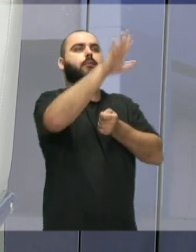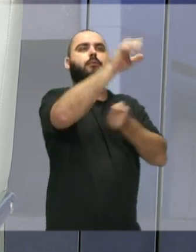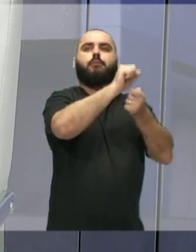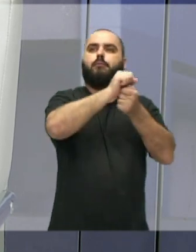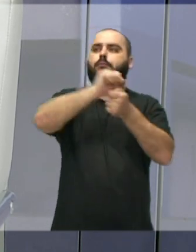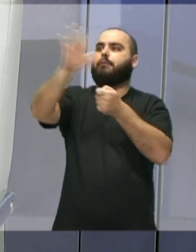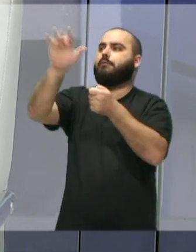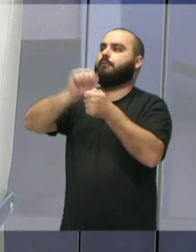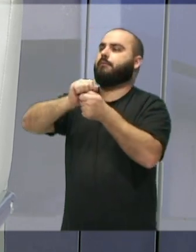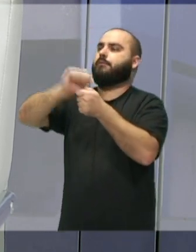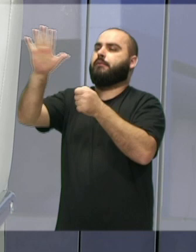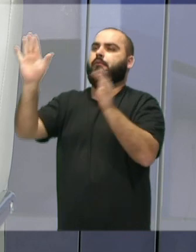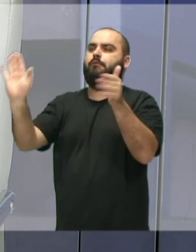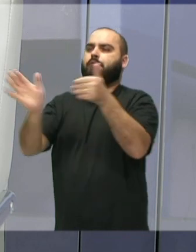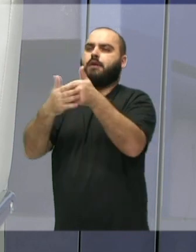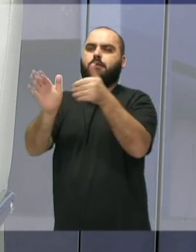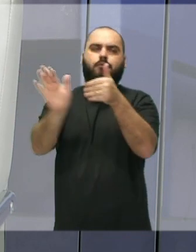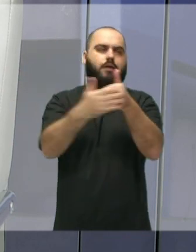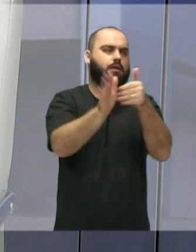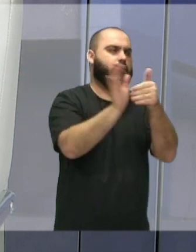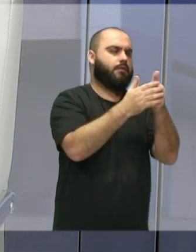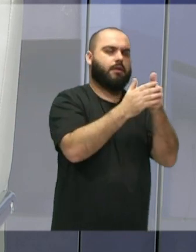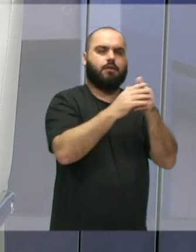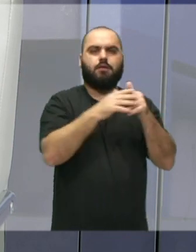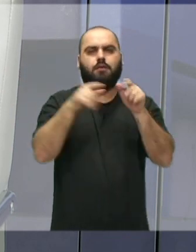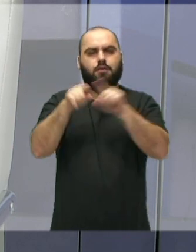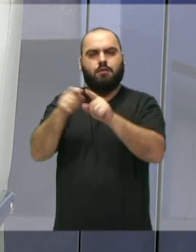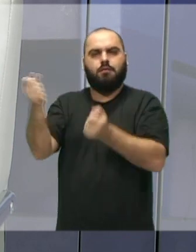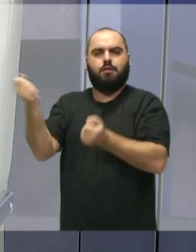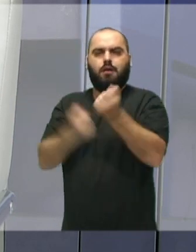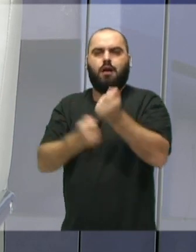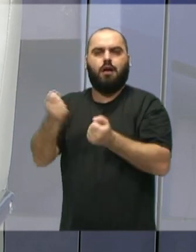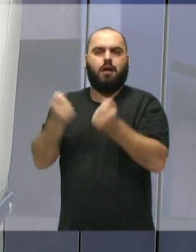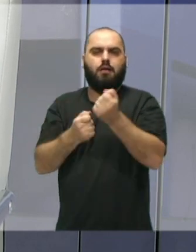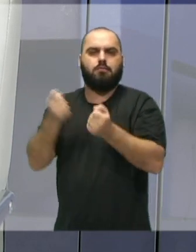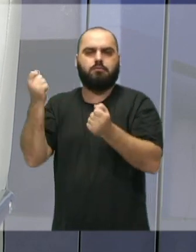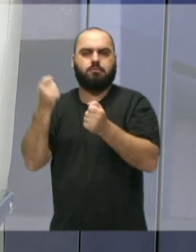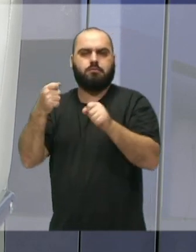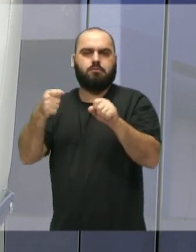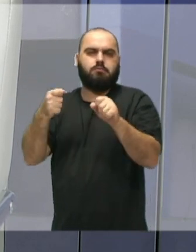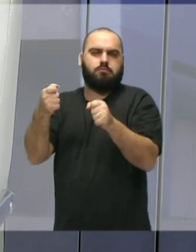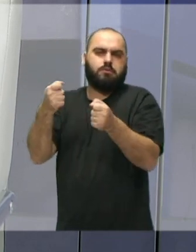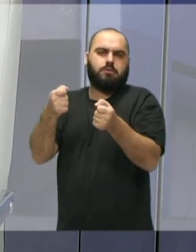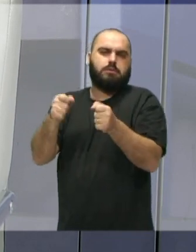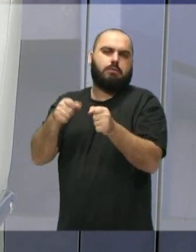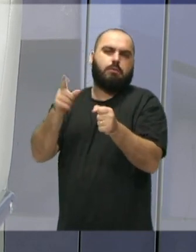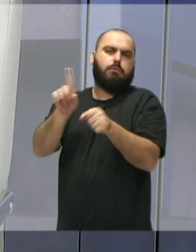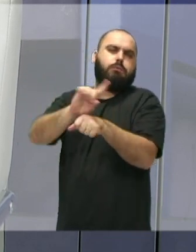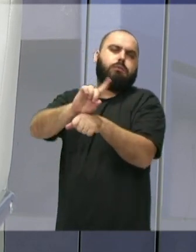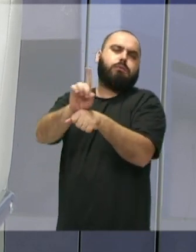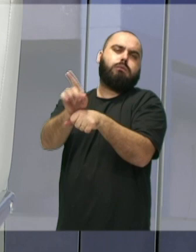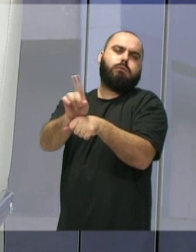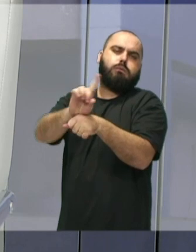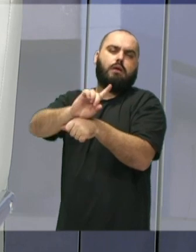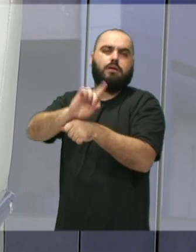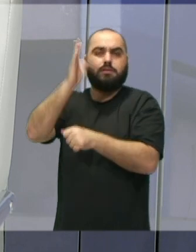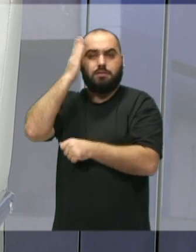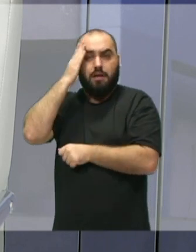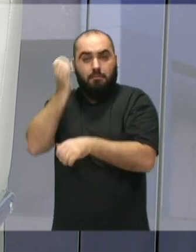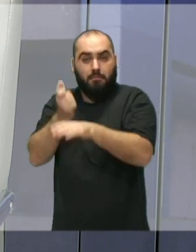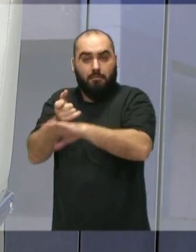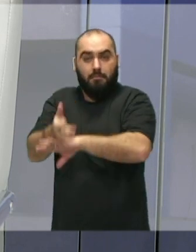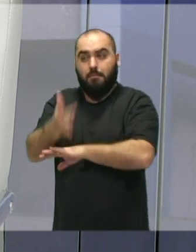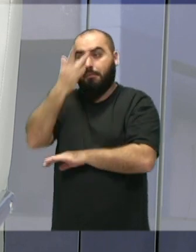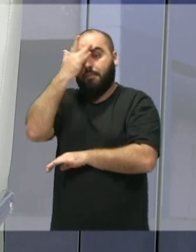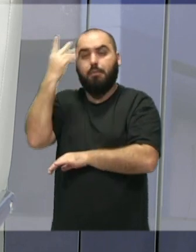estabelecimentos, fica tudo ali na frente, acelerando o carro. Como acontece também ser de madrugada e a pessoa não poder sair, como um caso que eu